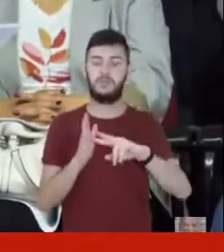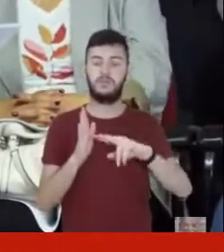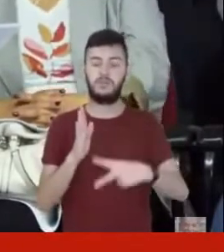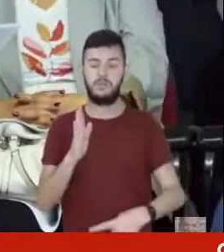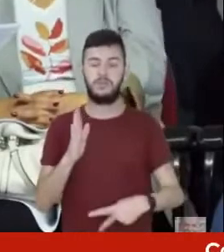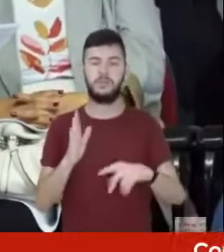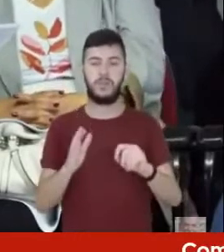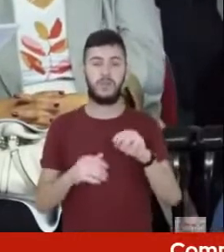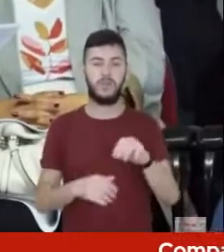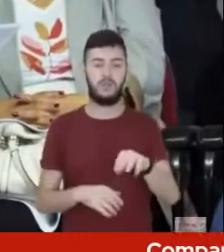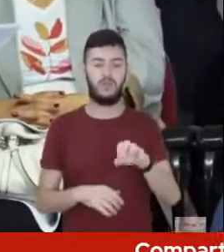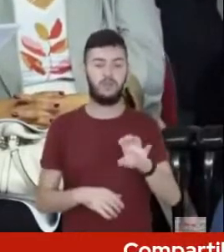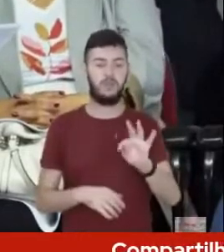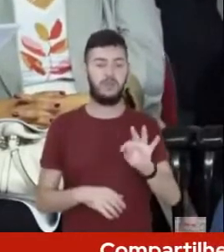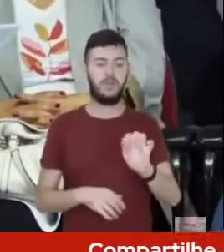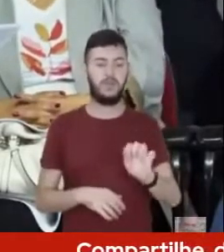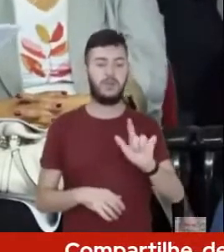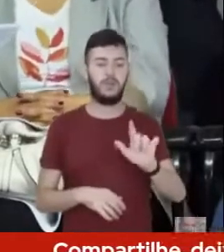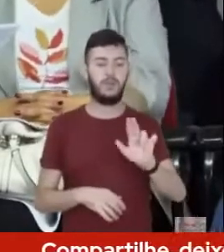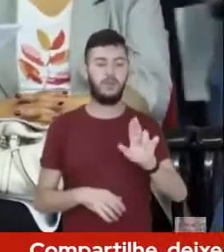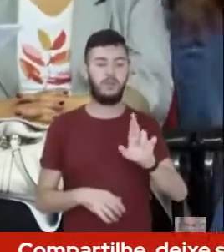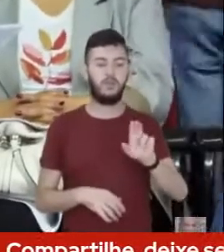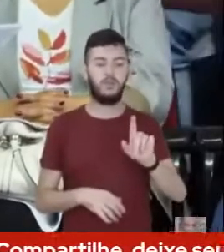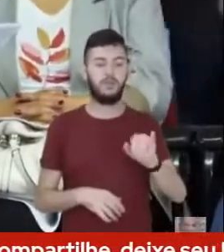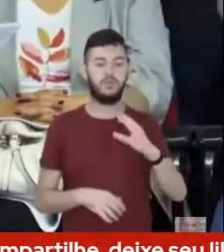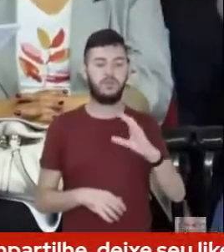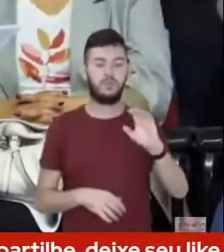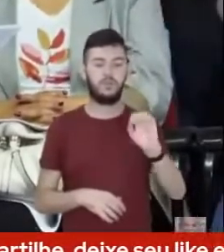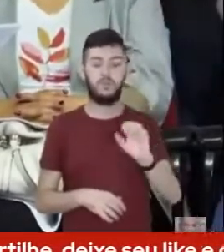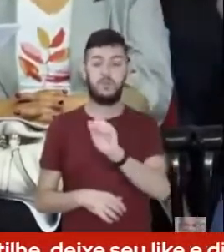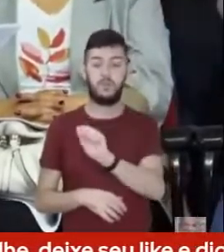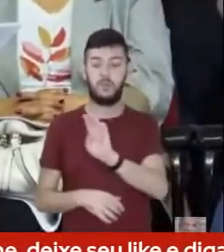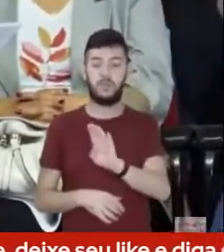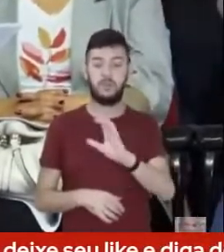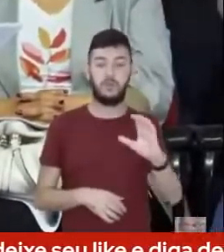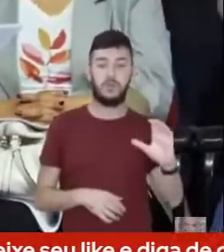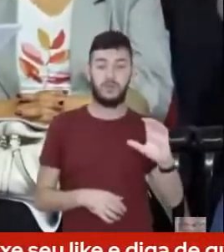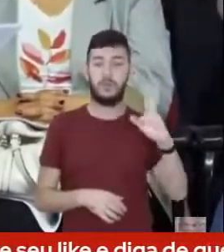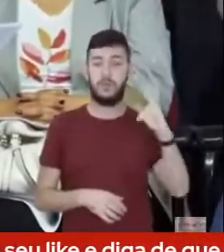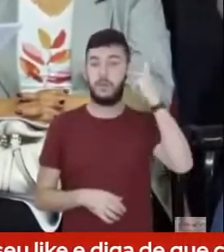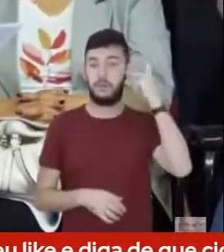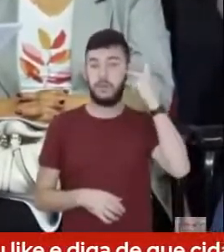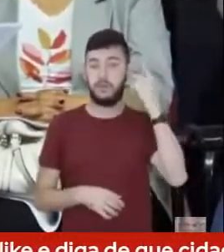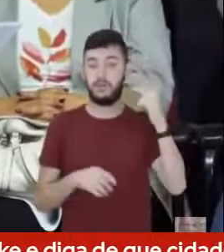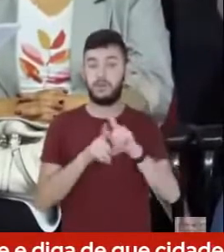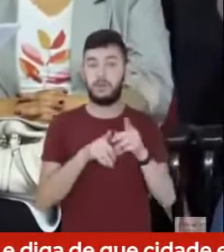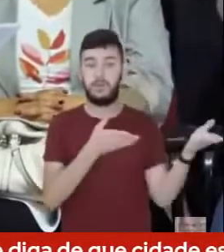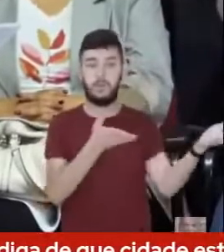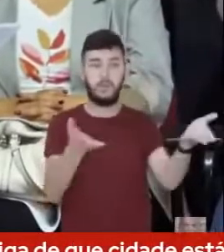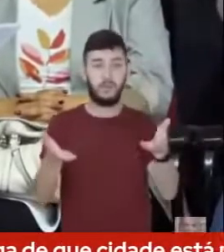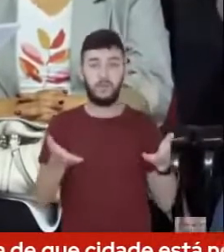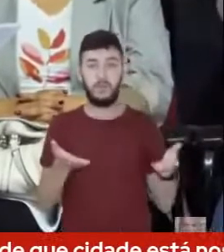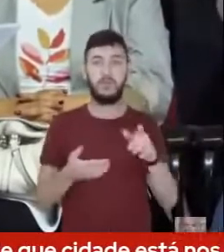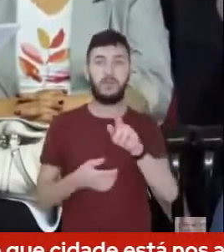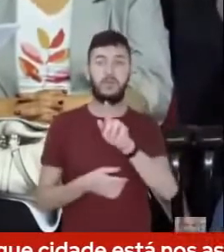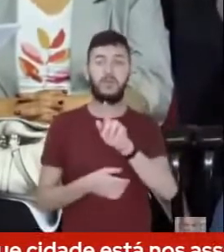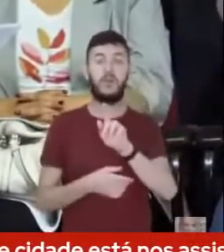Paulista. Queria chamar também a companheira Juvândia Moreira, que é a presidenta da